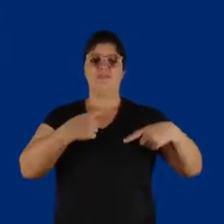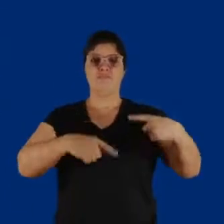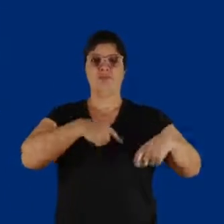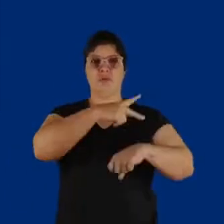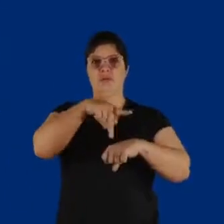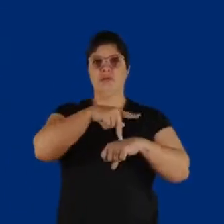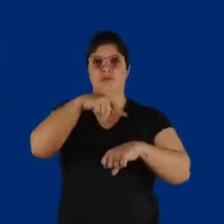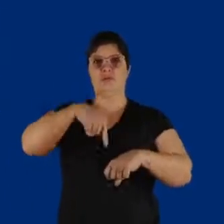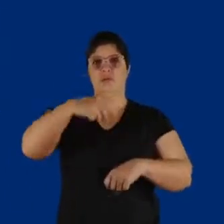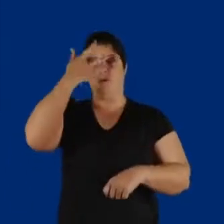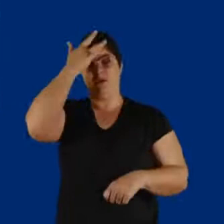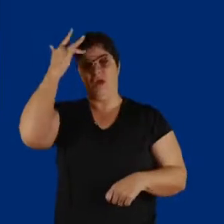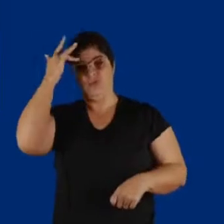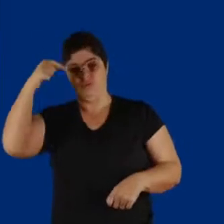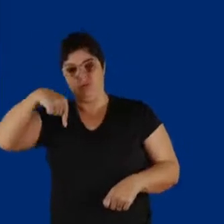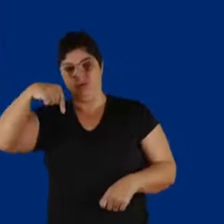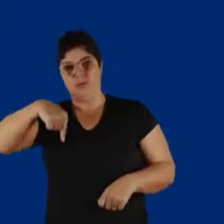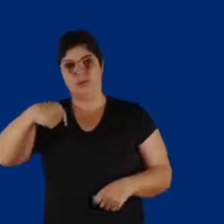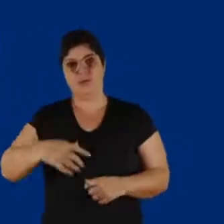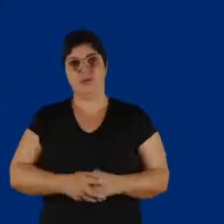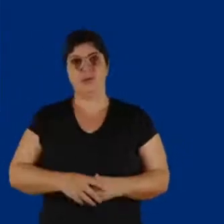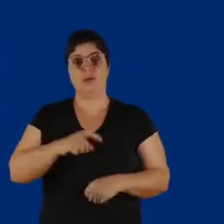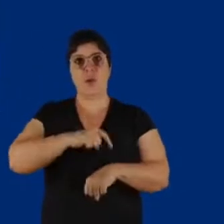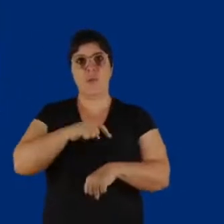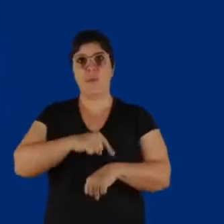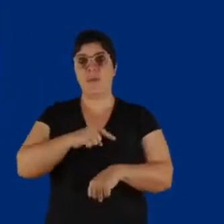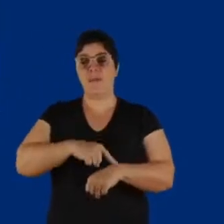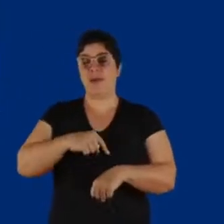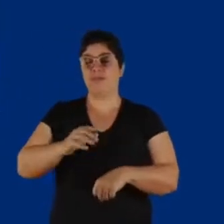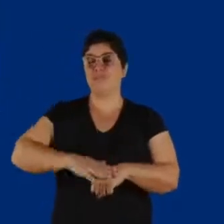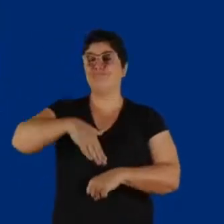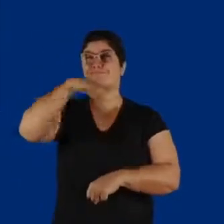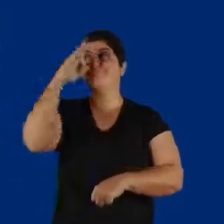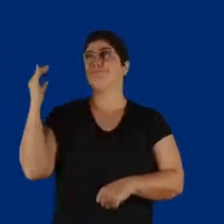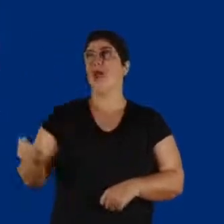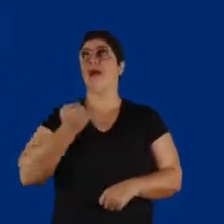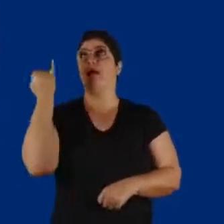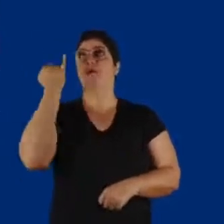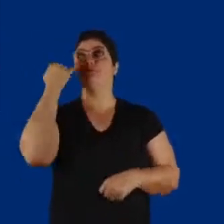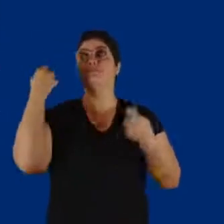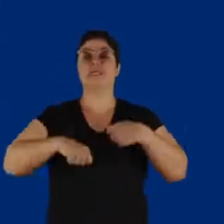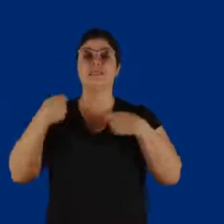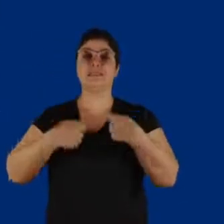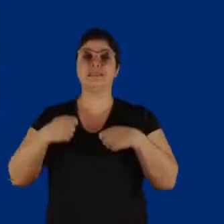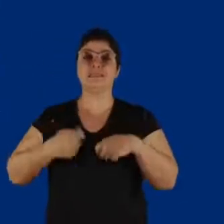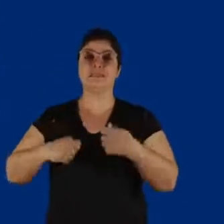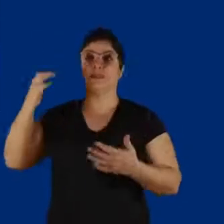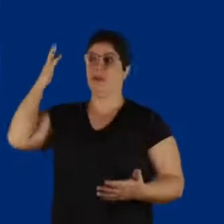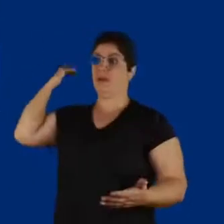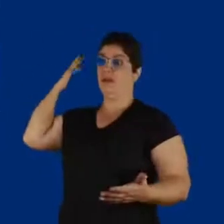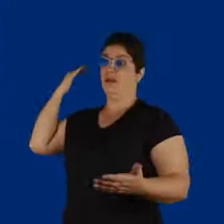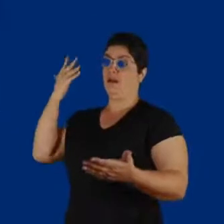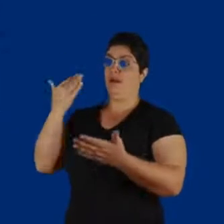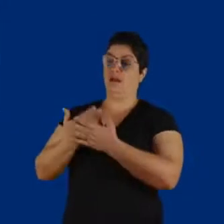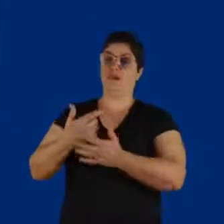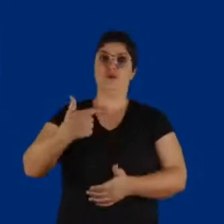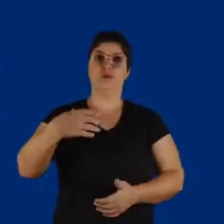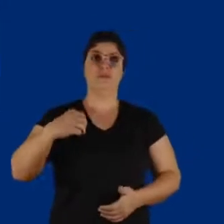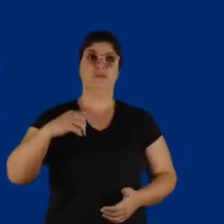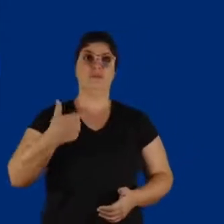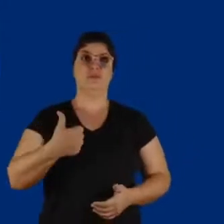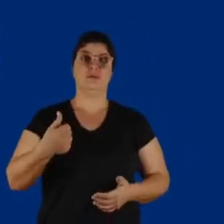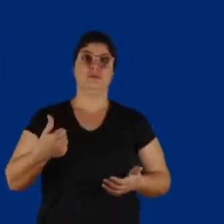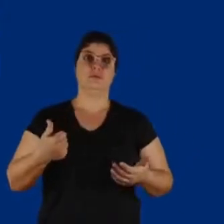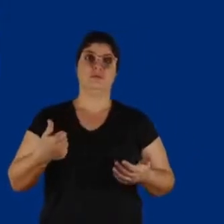de saúde mental nesse momento, que seria mais necessária do que nunca, desde 2016, a política nacional de saúde mental